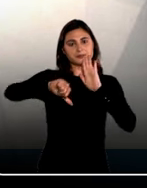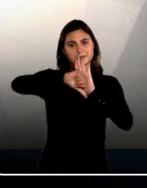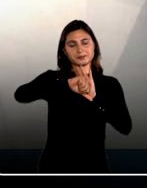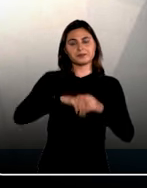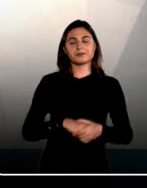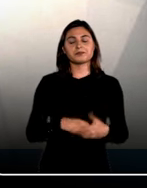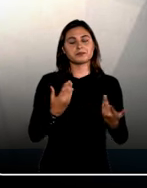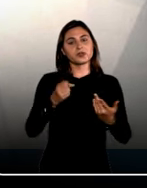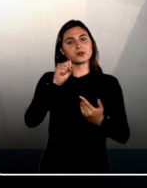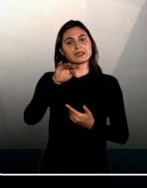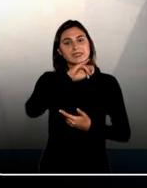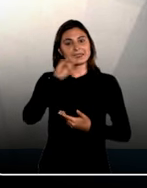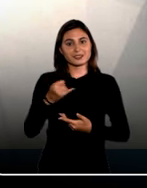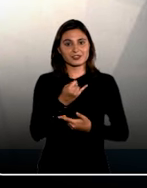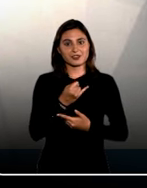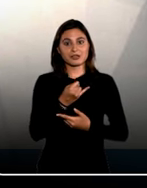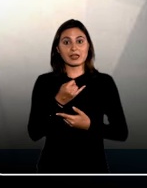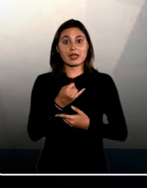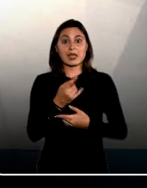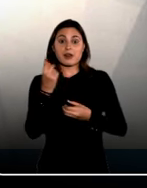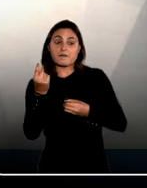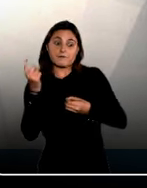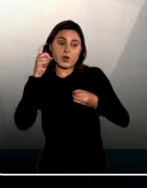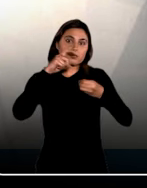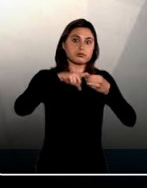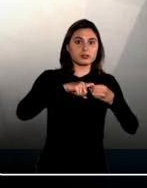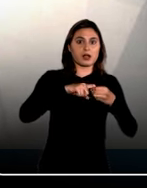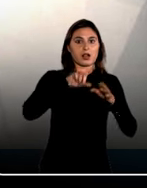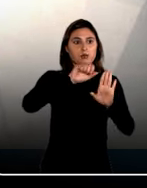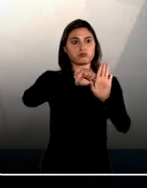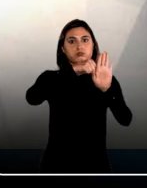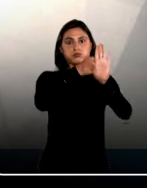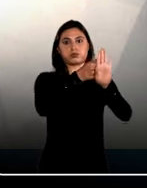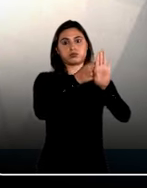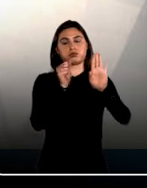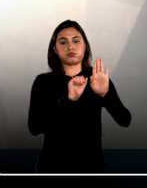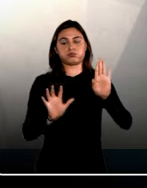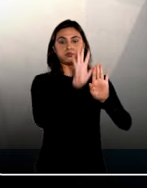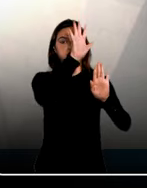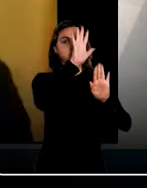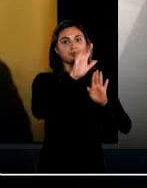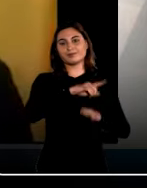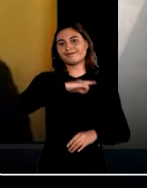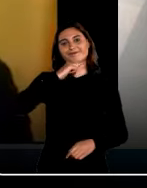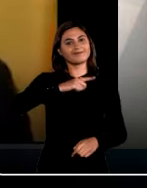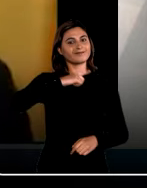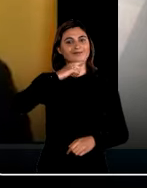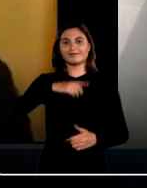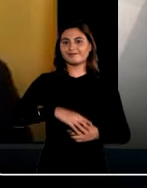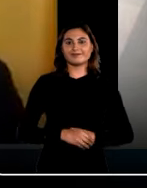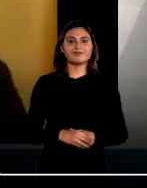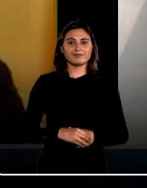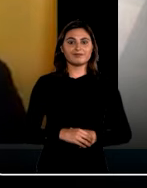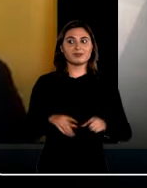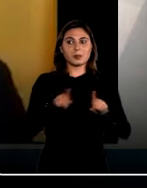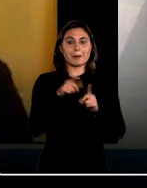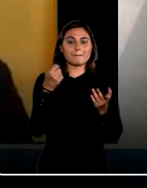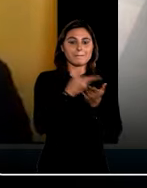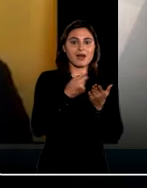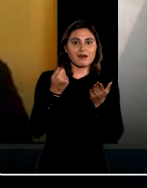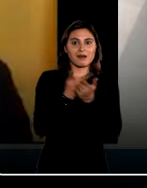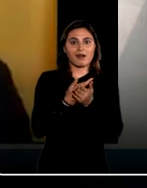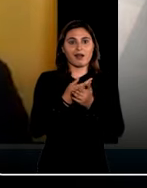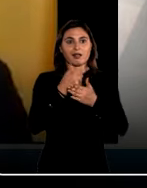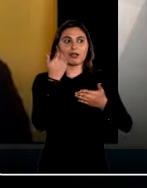ministro o STJ não poderia reestabelecer imediatamente o bloqueio de Valores para a garantia do pagamento dos danos